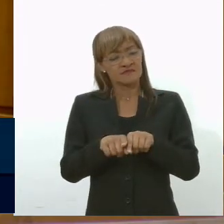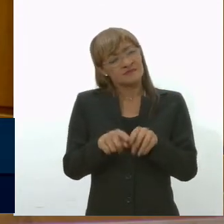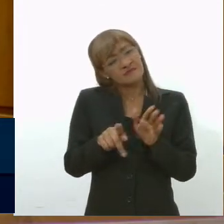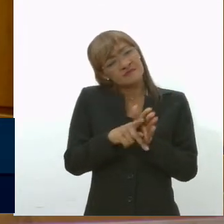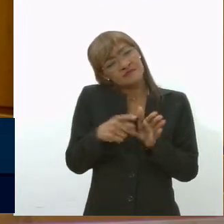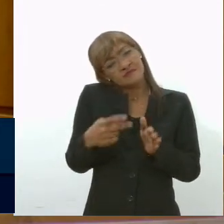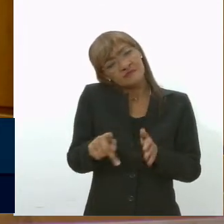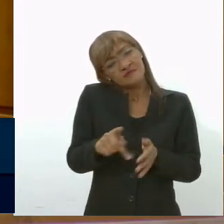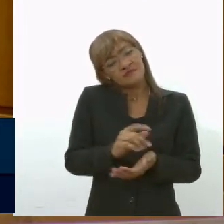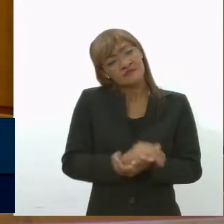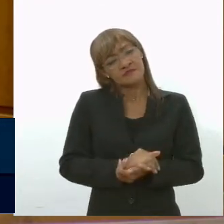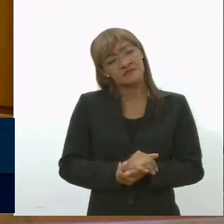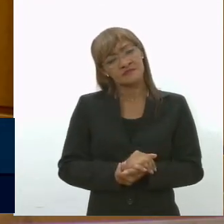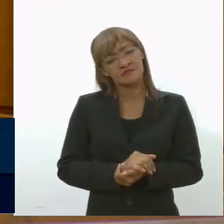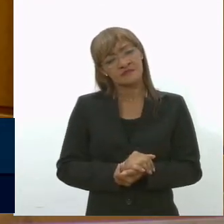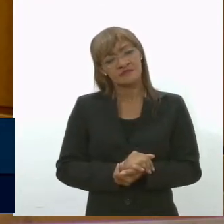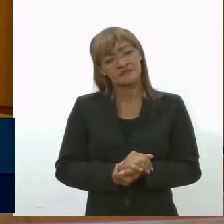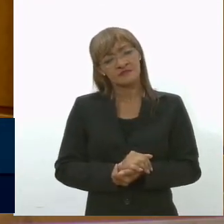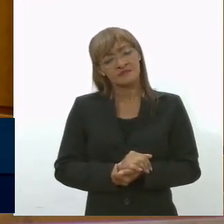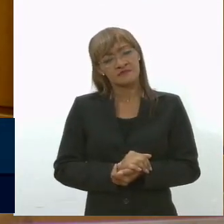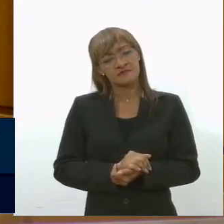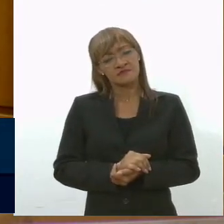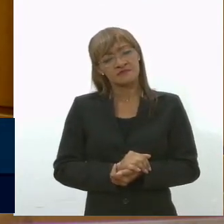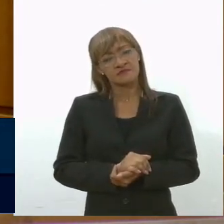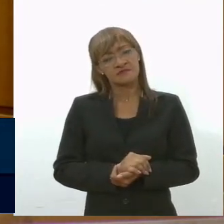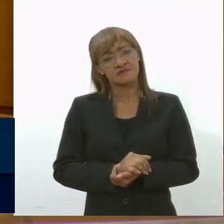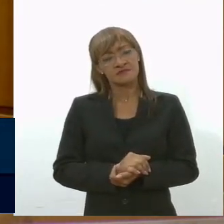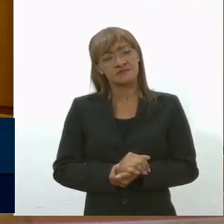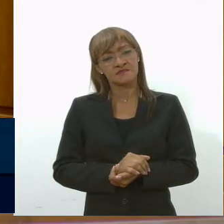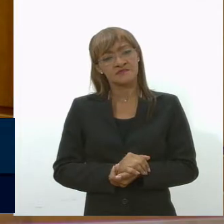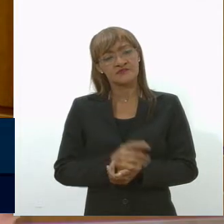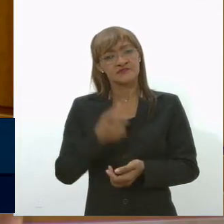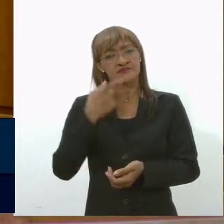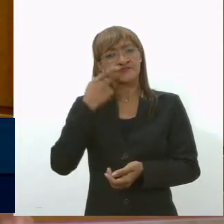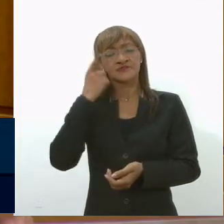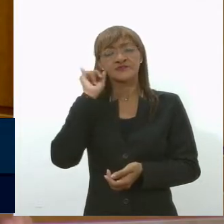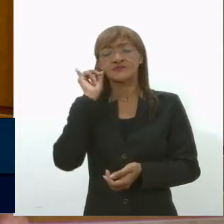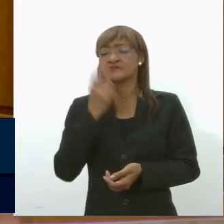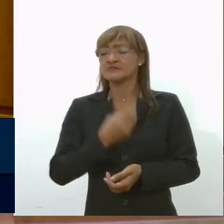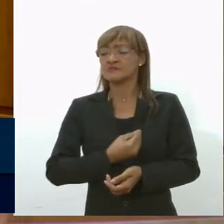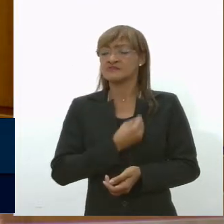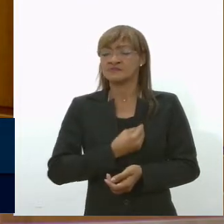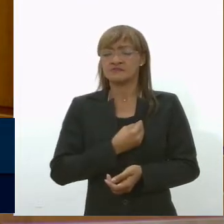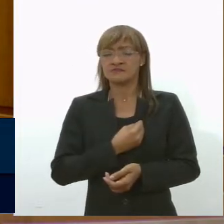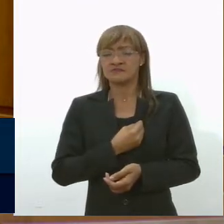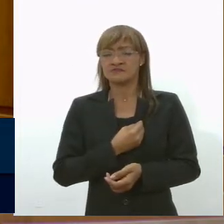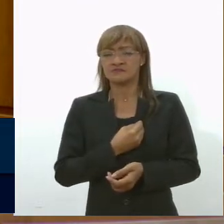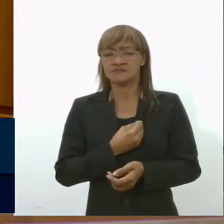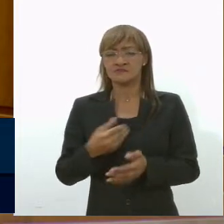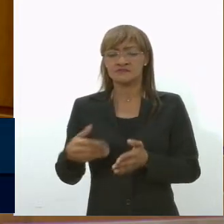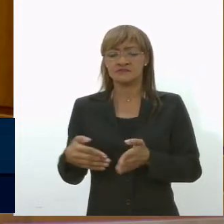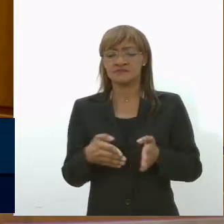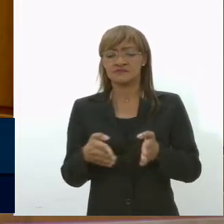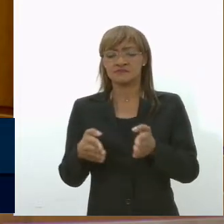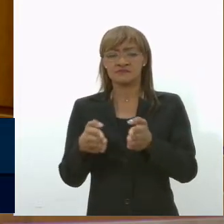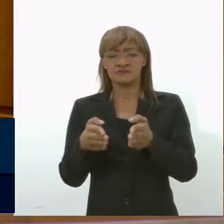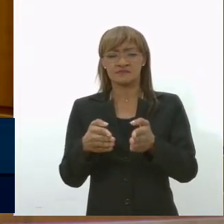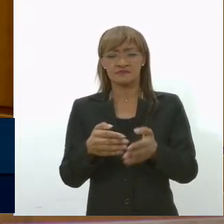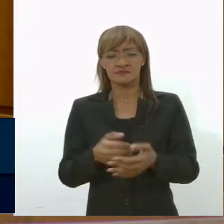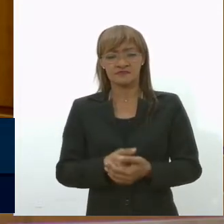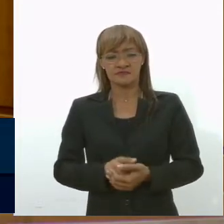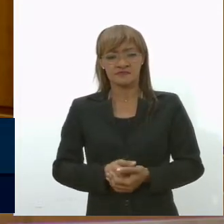as estradas, ontem eu estive na região e as estradas são... A situação é uma situação